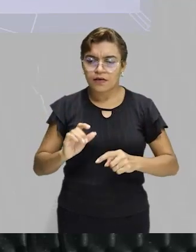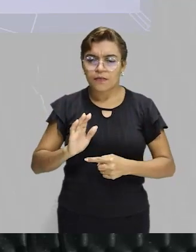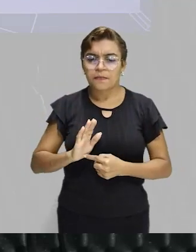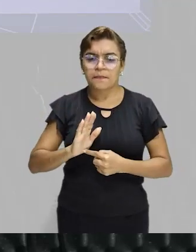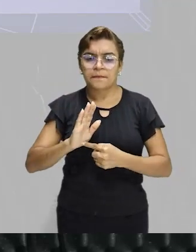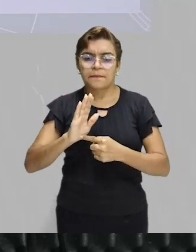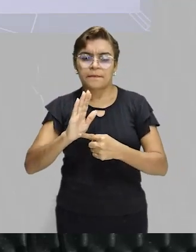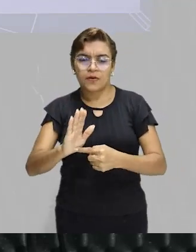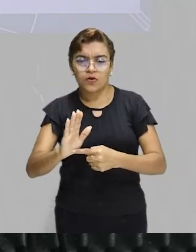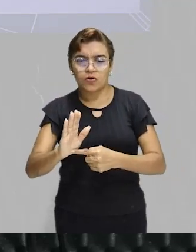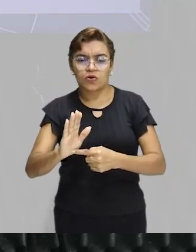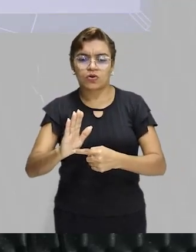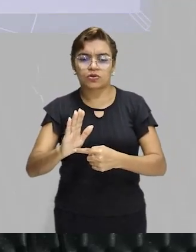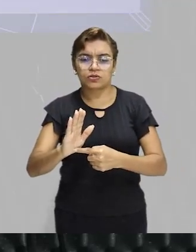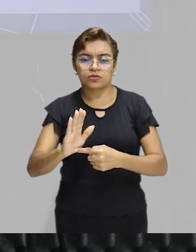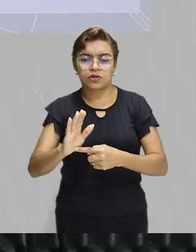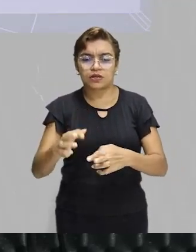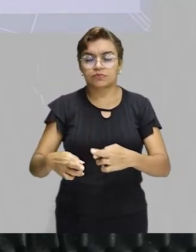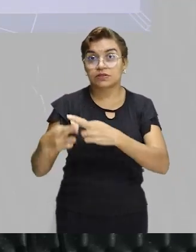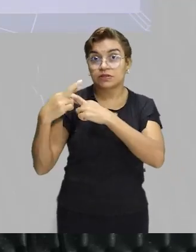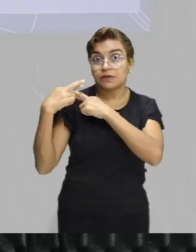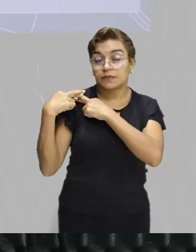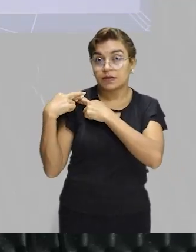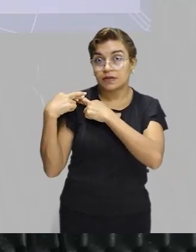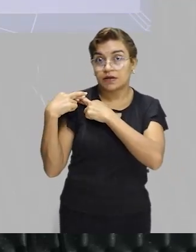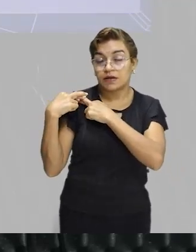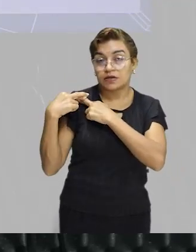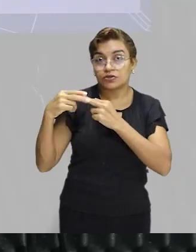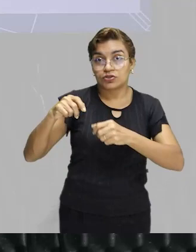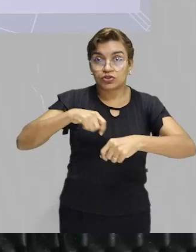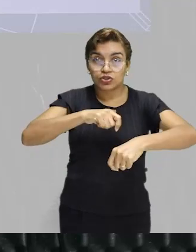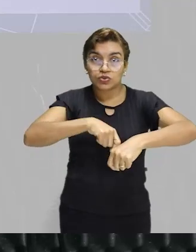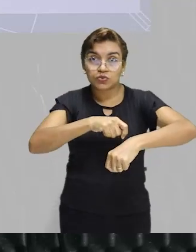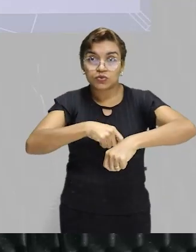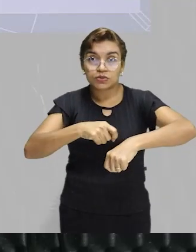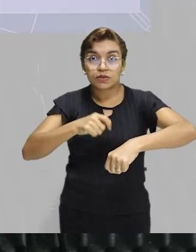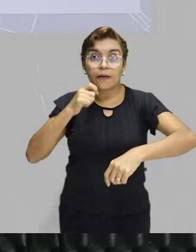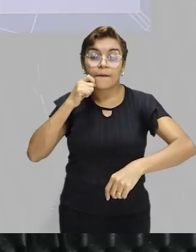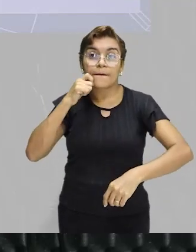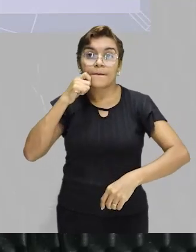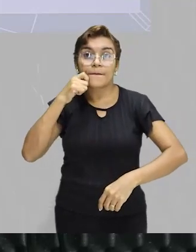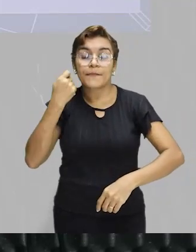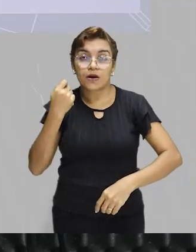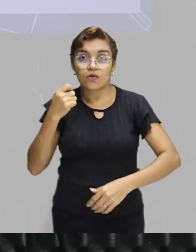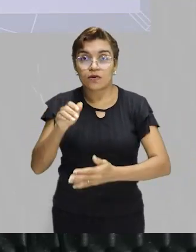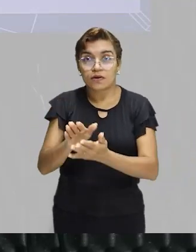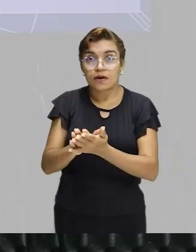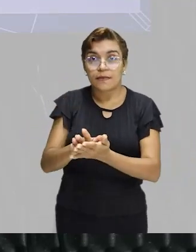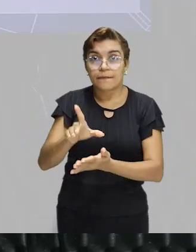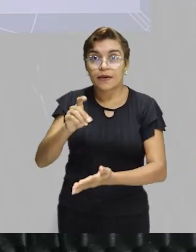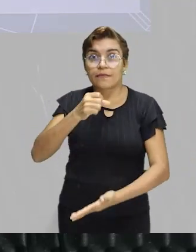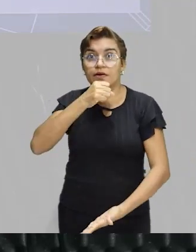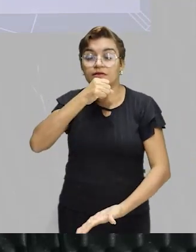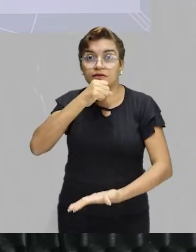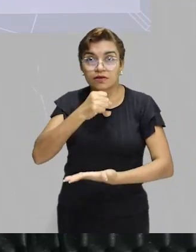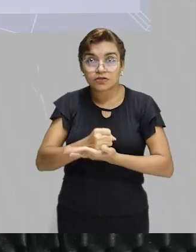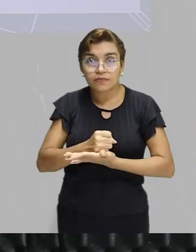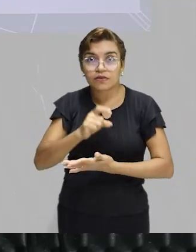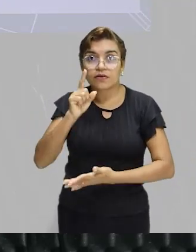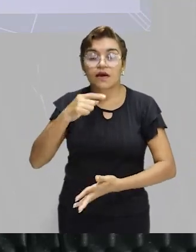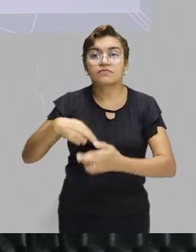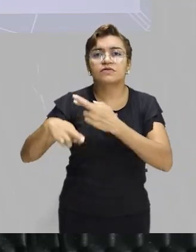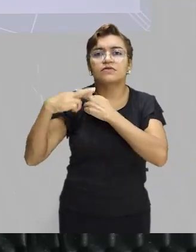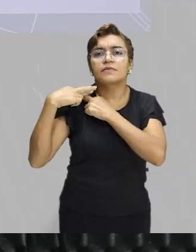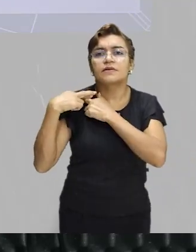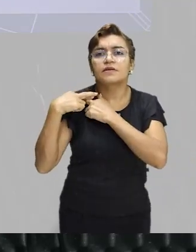que a função de produzir o pão, mencionada no Velho Testamento, era uma tarefa feminina? Então,